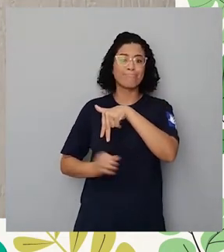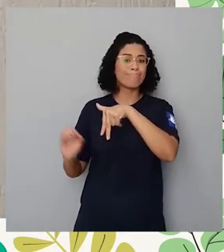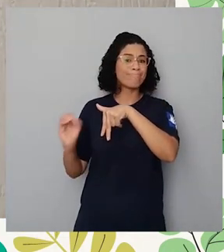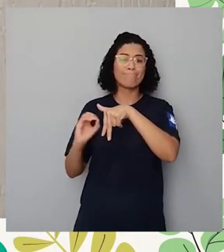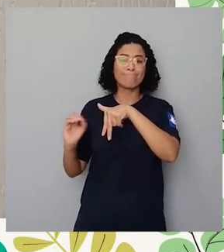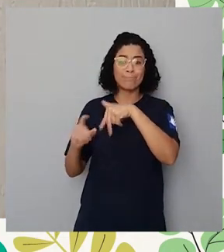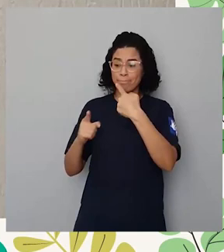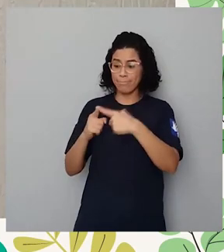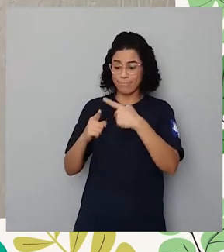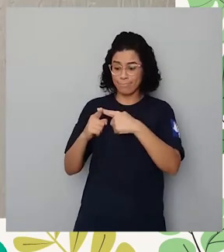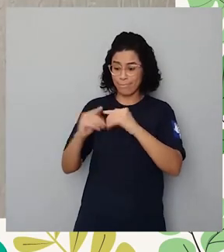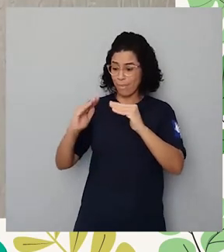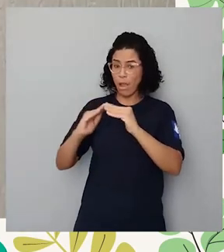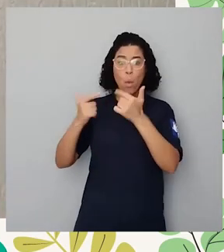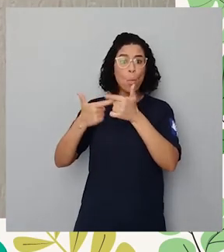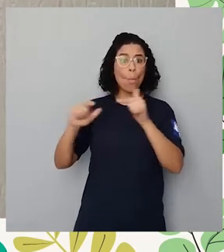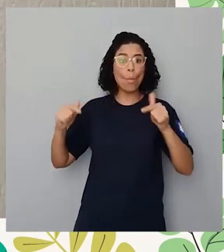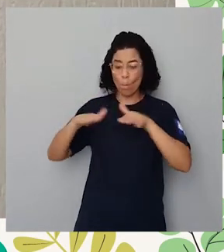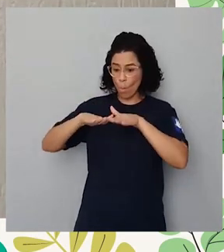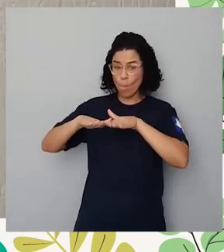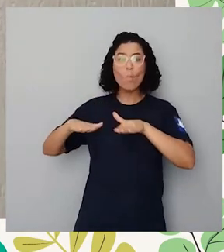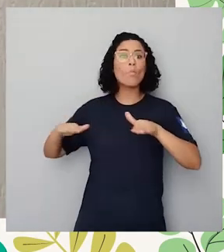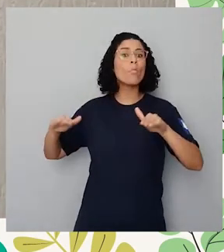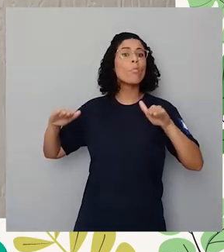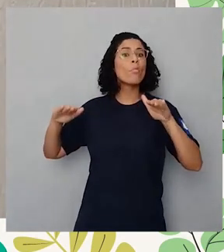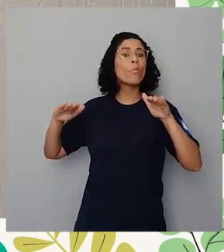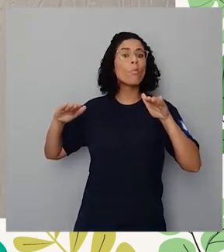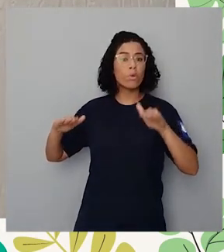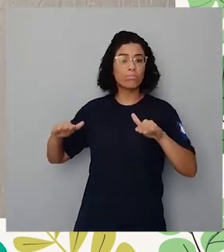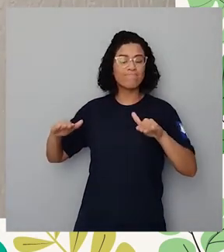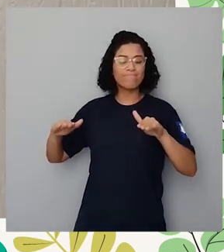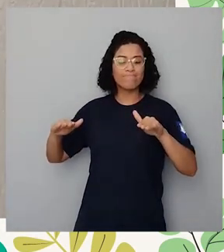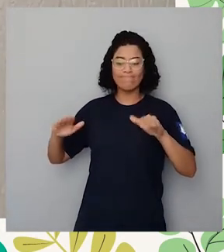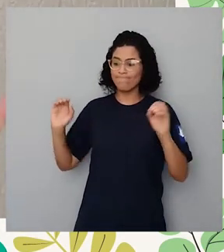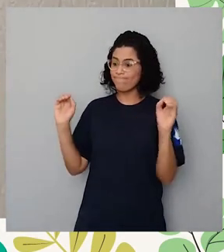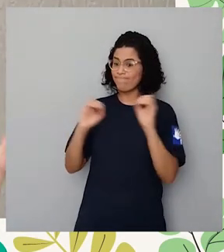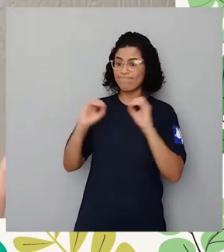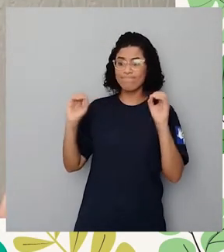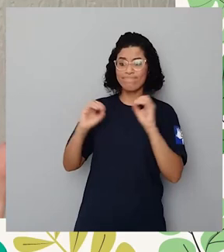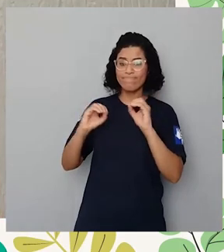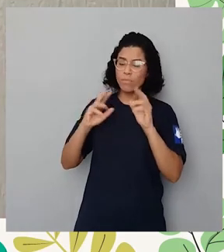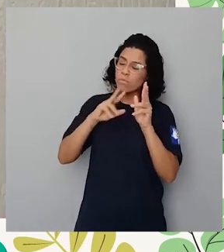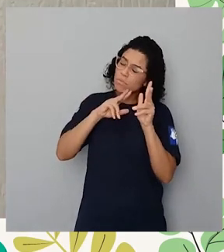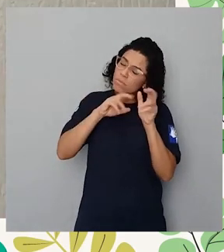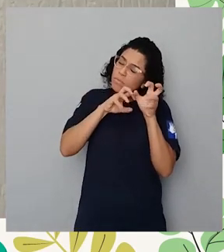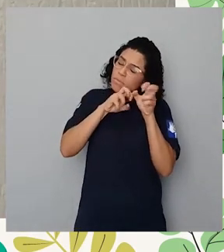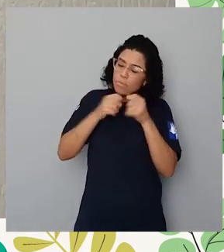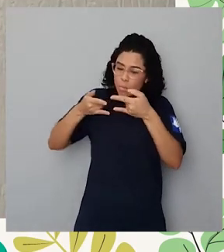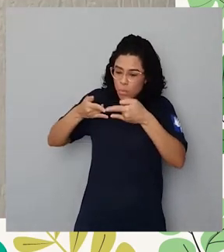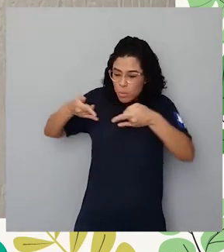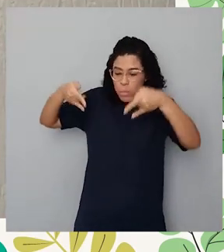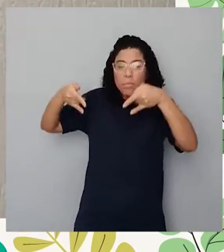entrar nela, não, porque na casa não tinha chão. Ninguém podia dormir